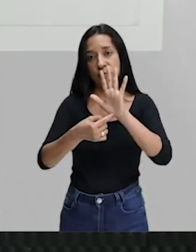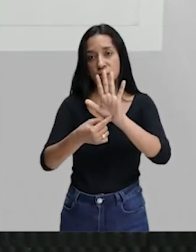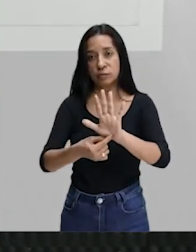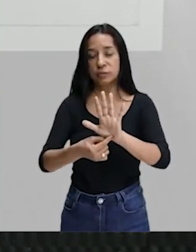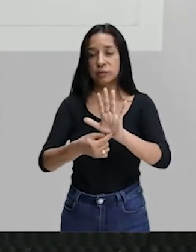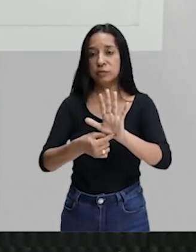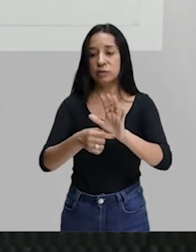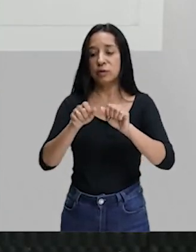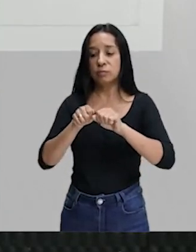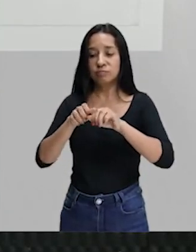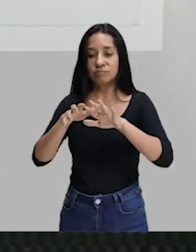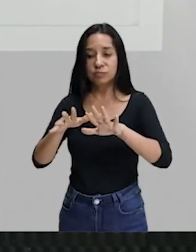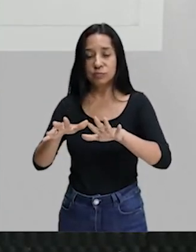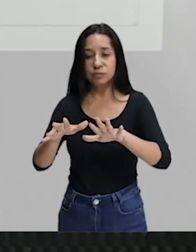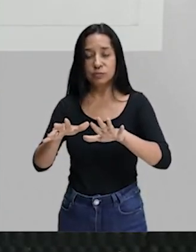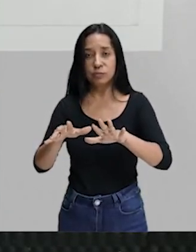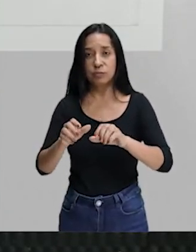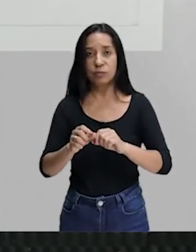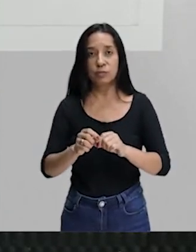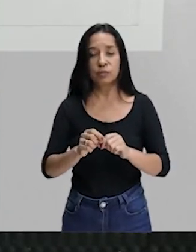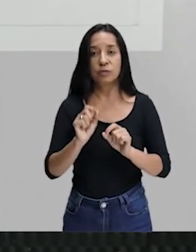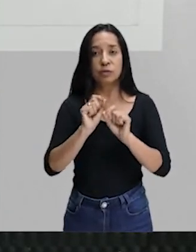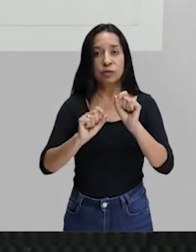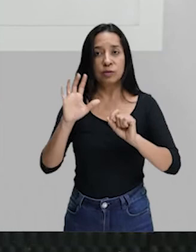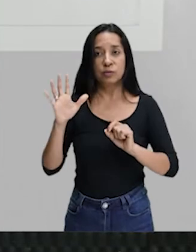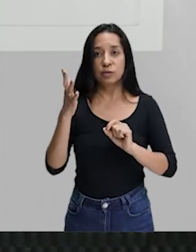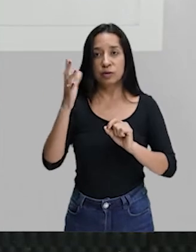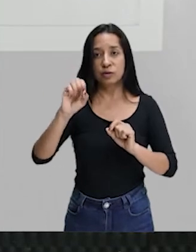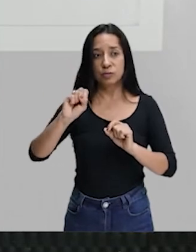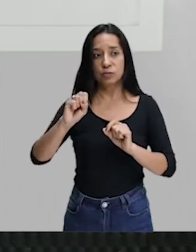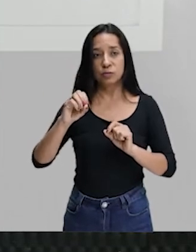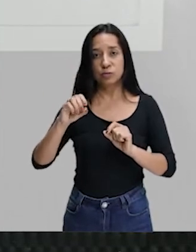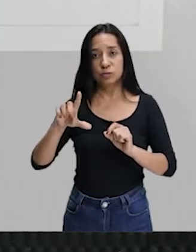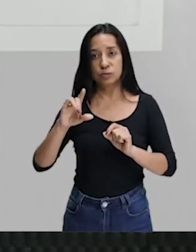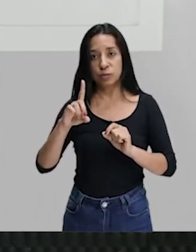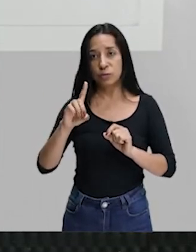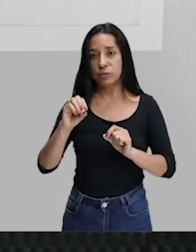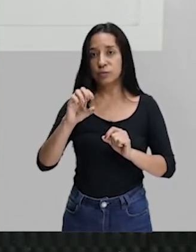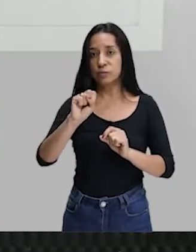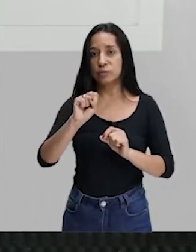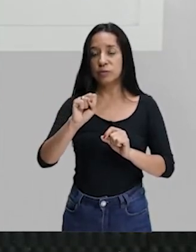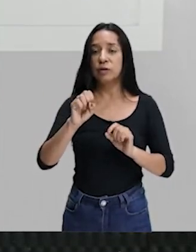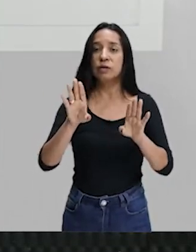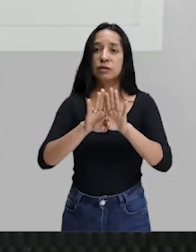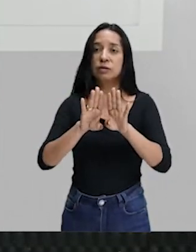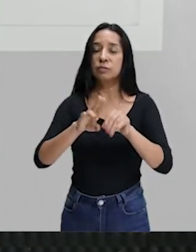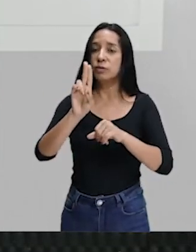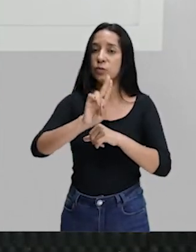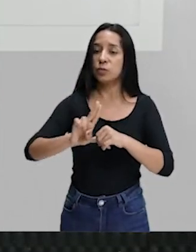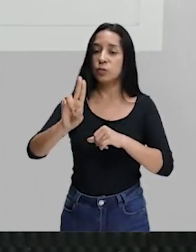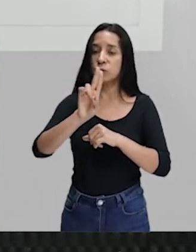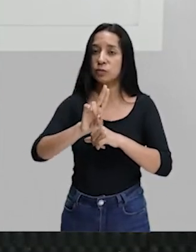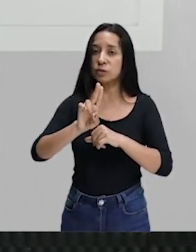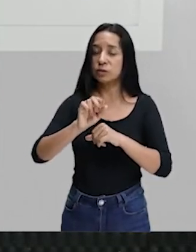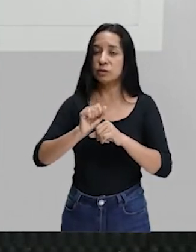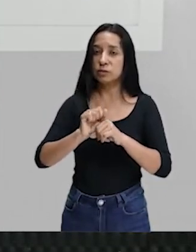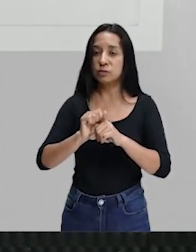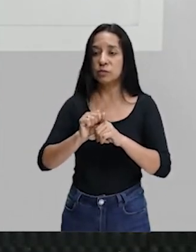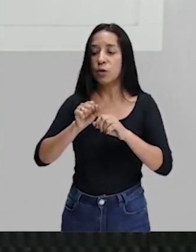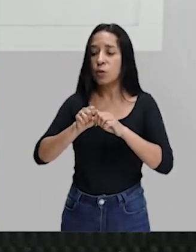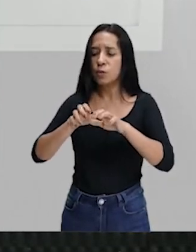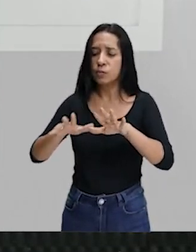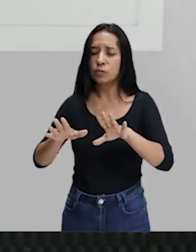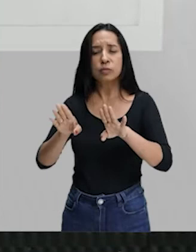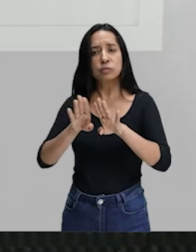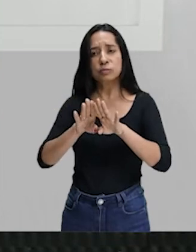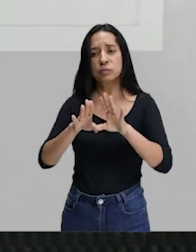essa transmissão por condução que acontece nos sólidos, é também utilizando o fluxo, só que de uma forma mais completa,